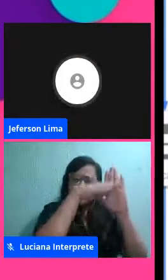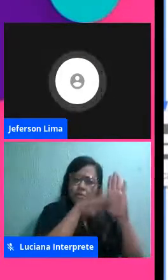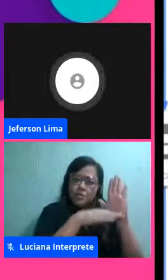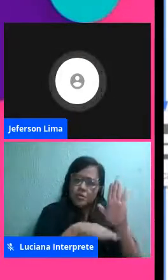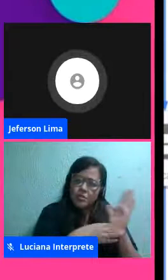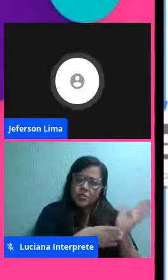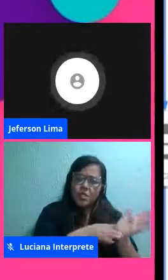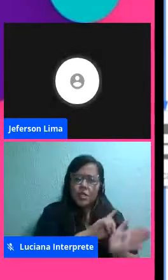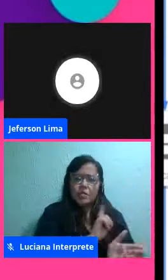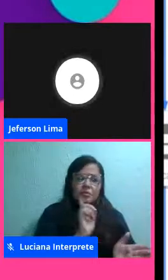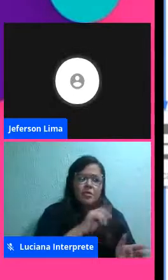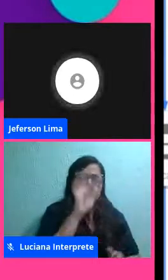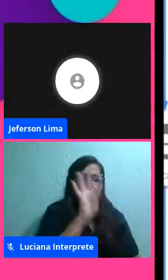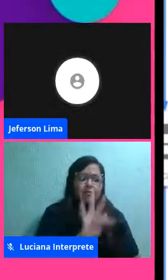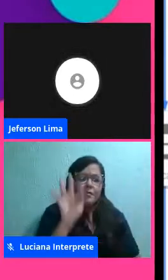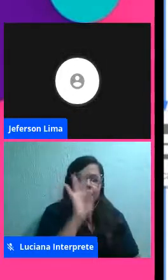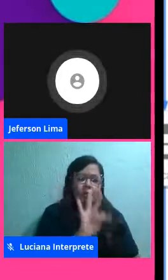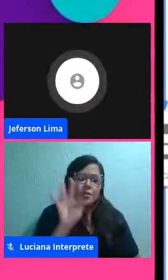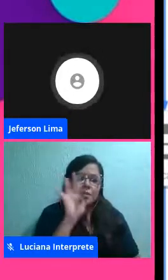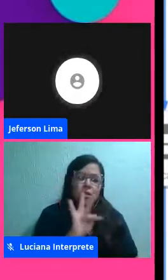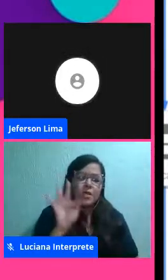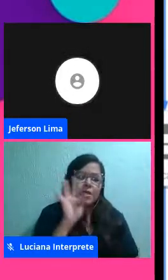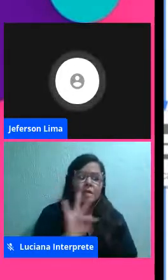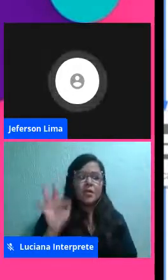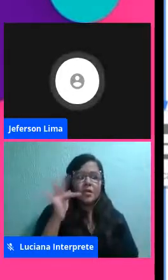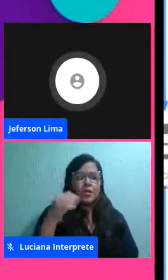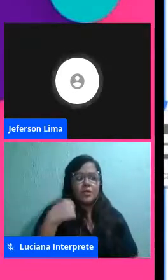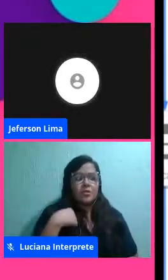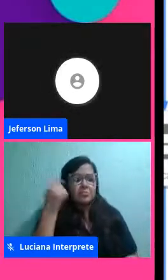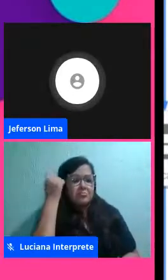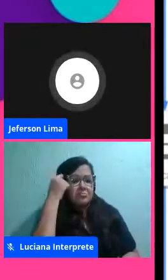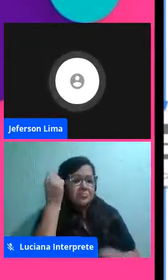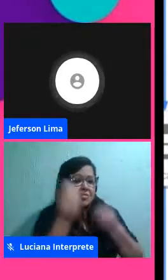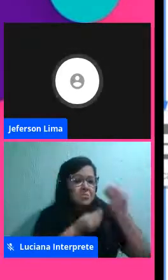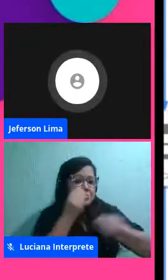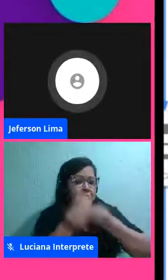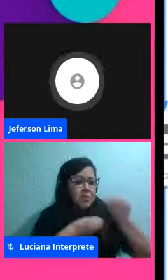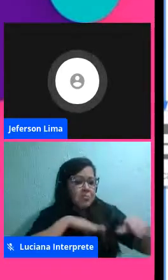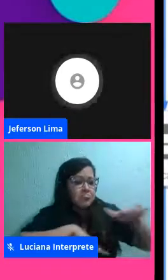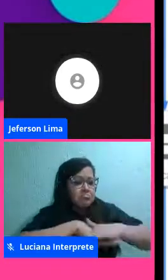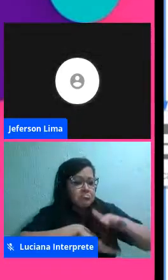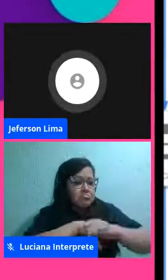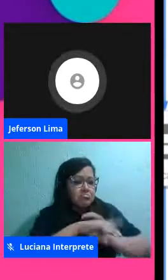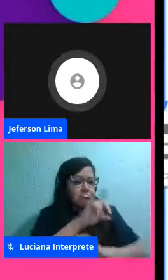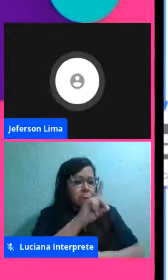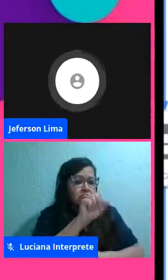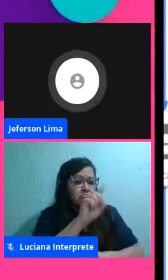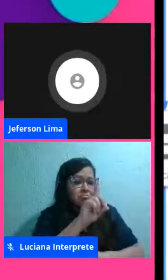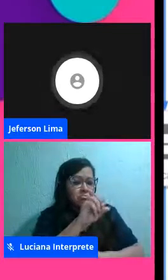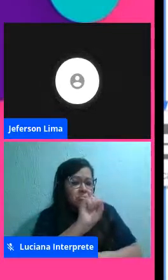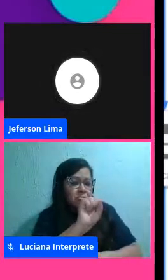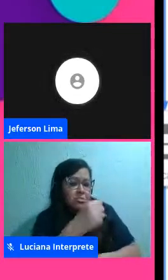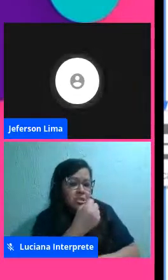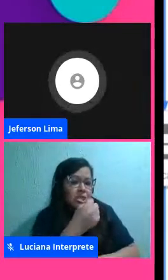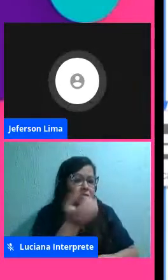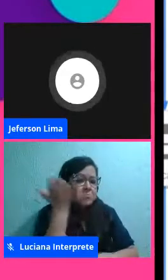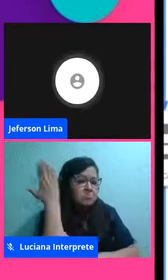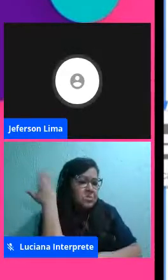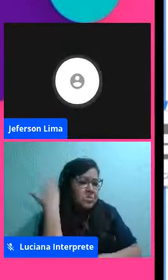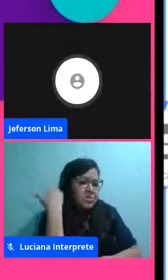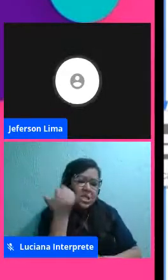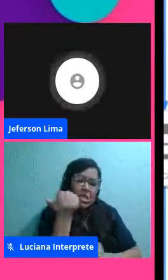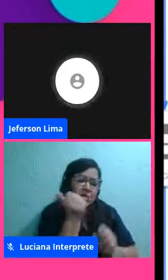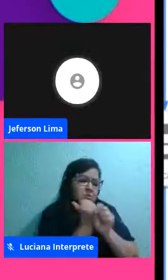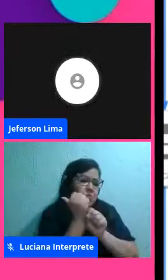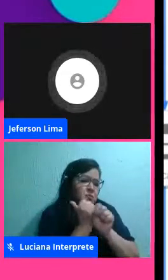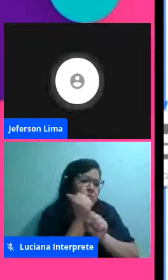como era a ideia de agregar dados antigos, né, para economizar dinheiro. Então, uma informação que tenha, sei lá, 15 anos atrás, eu não quero saber